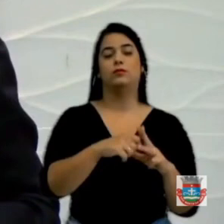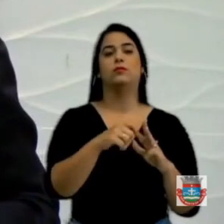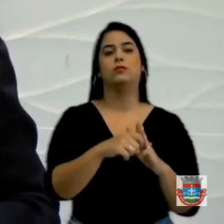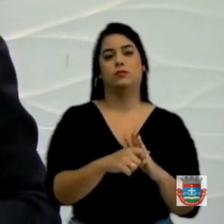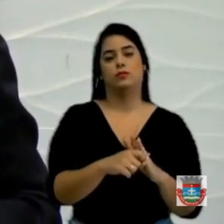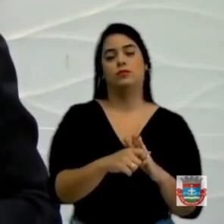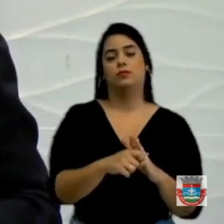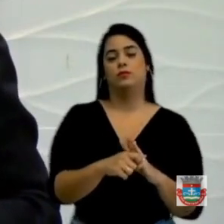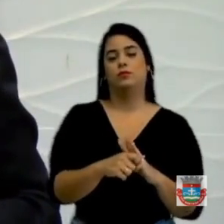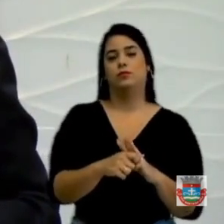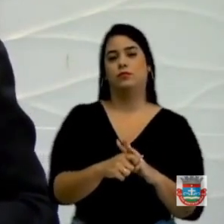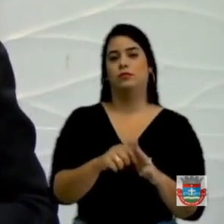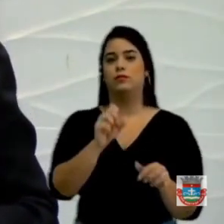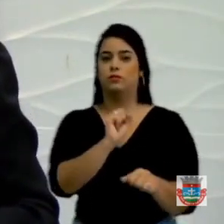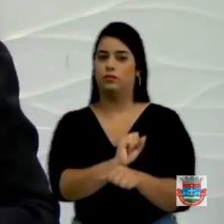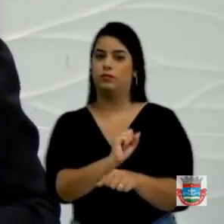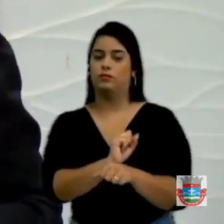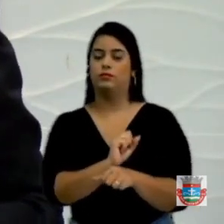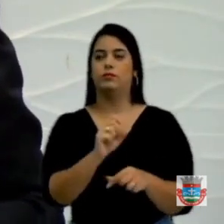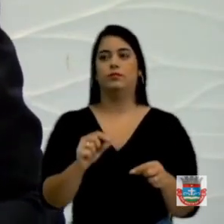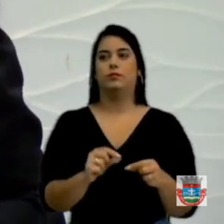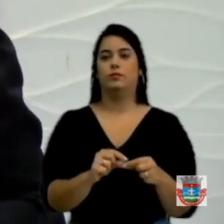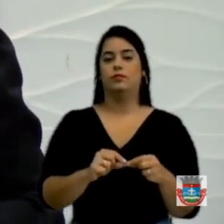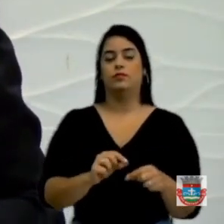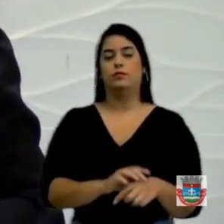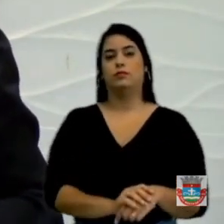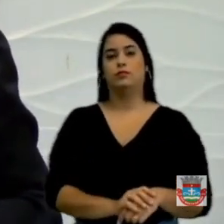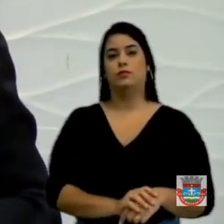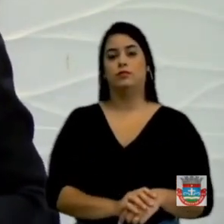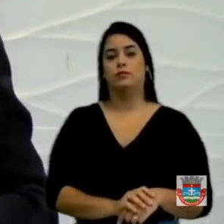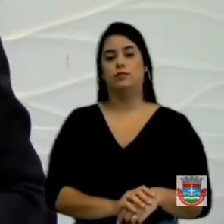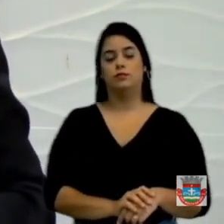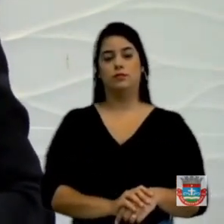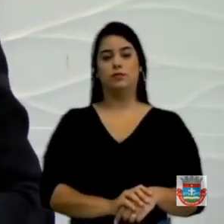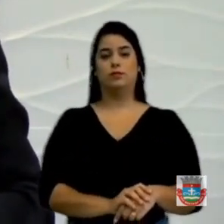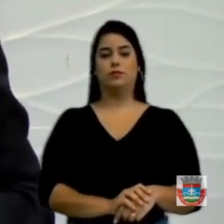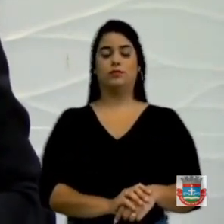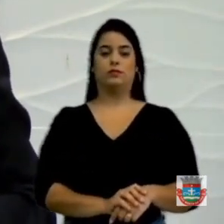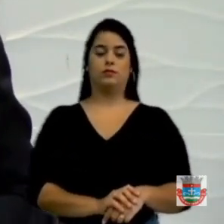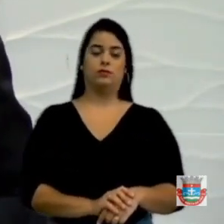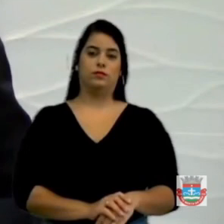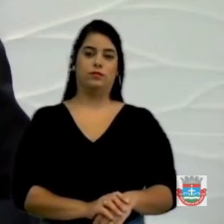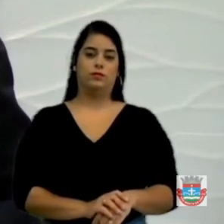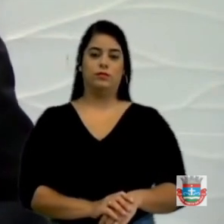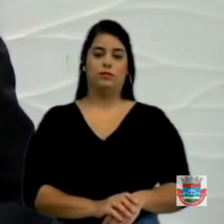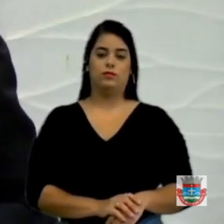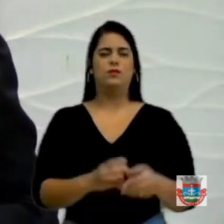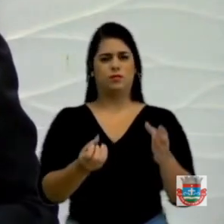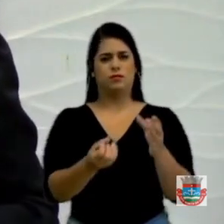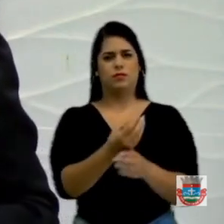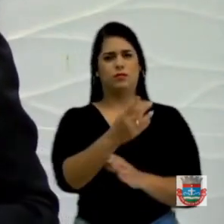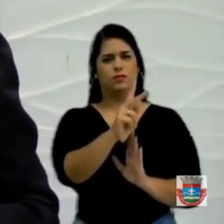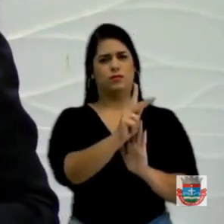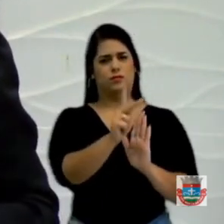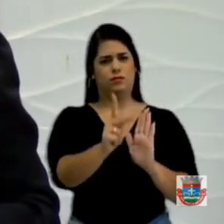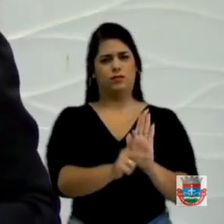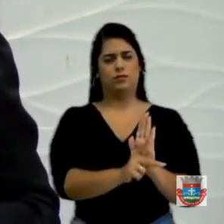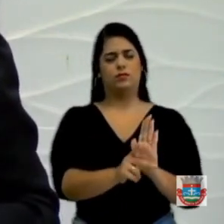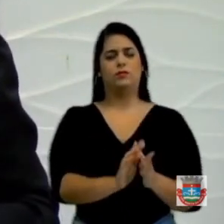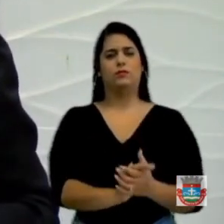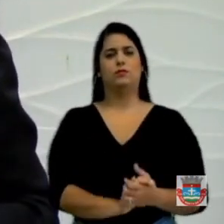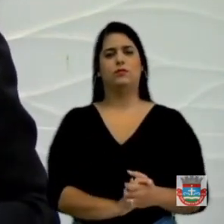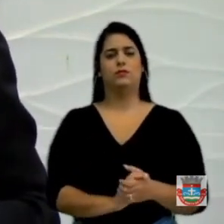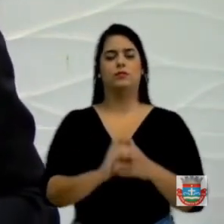pediu um prazo de 90 dias para fazer a elaboração desse projeto e